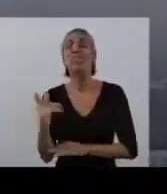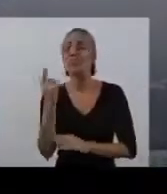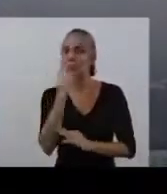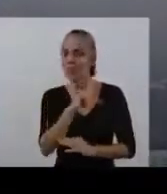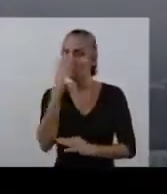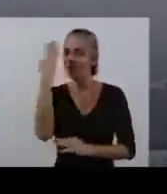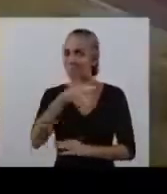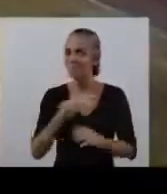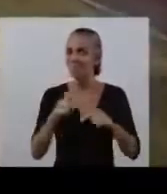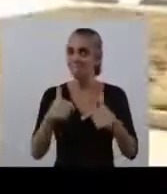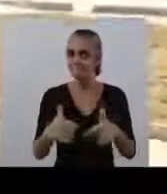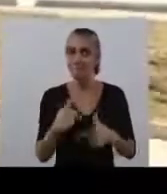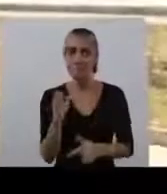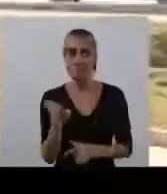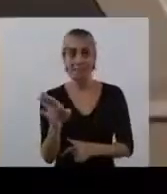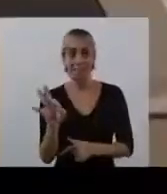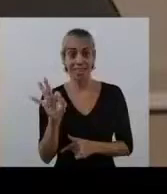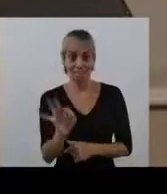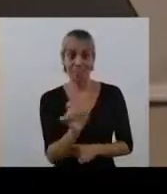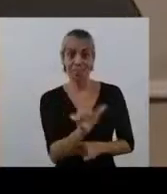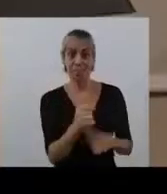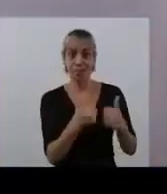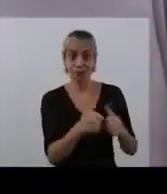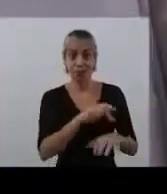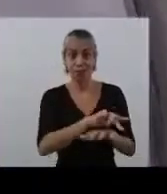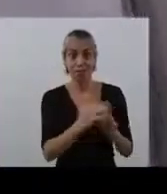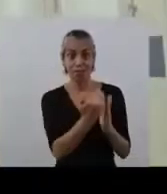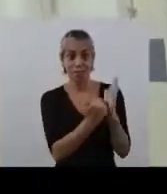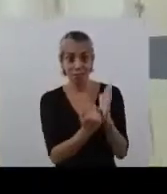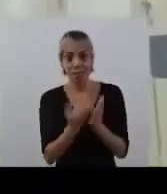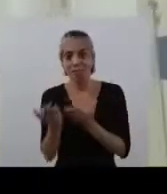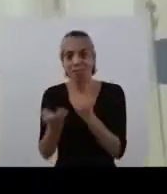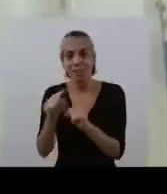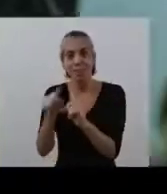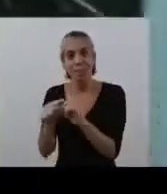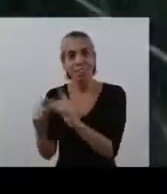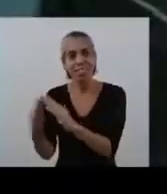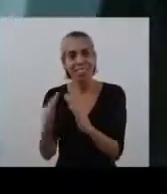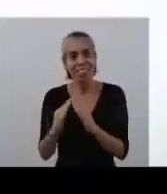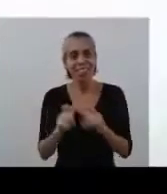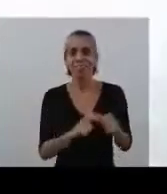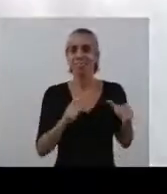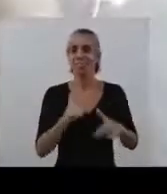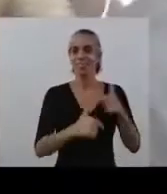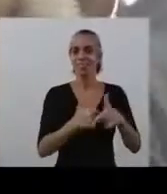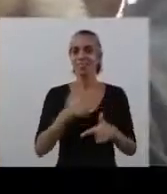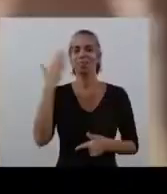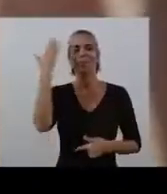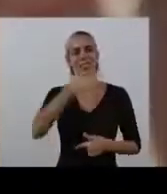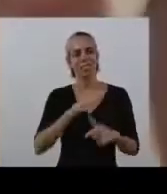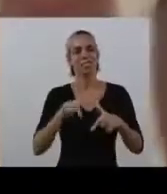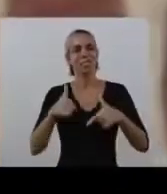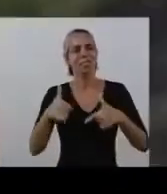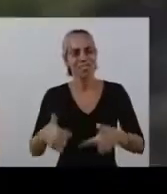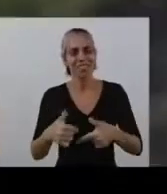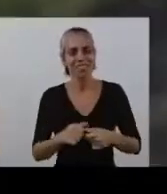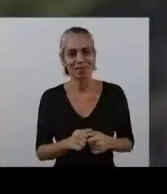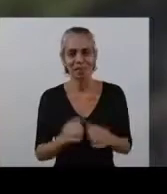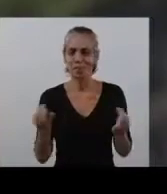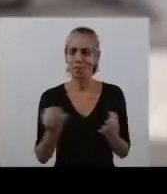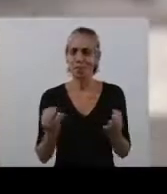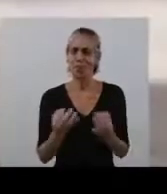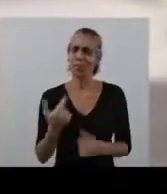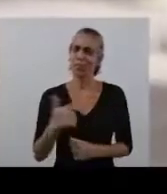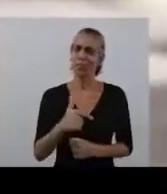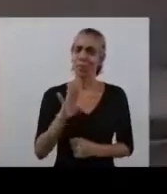integral. Prometeu e fez. BRT, bilhete único, cegonha carioca, geração de emprego, prometeu e fez. Não